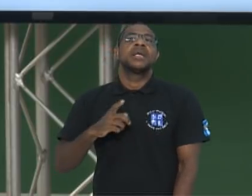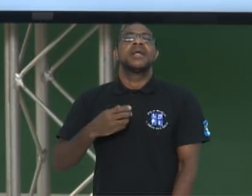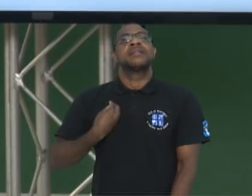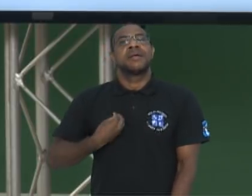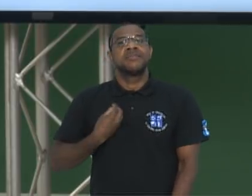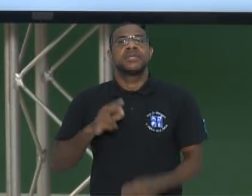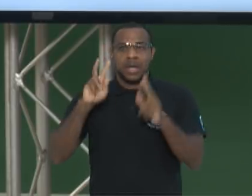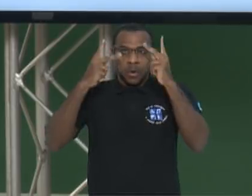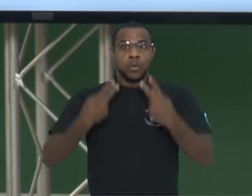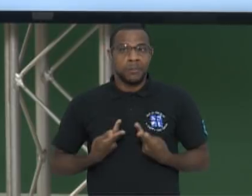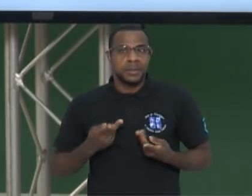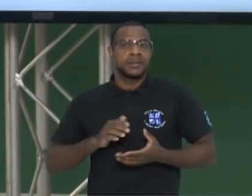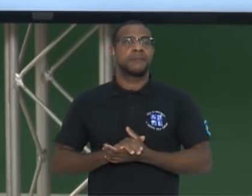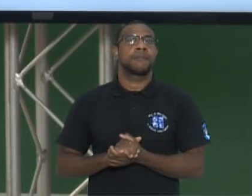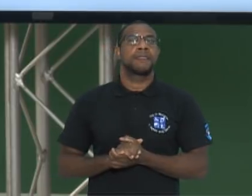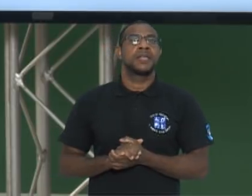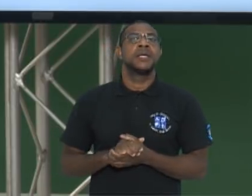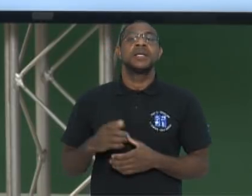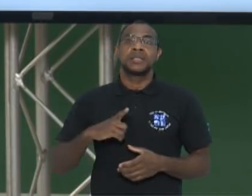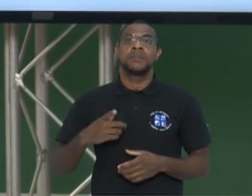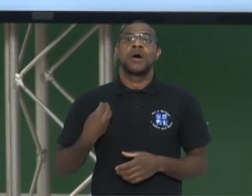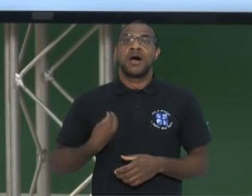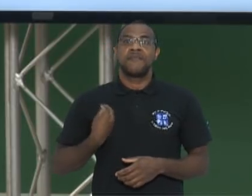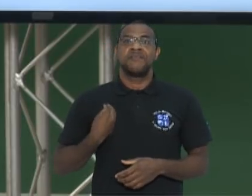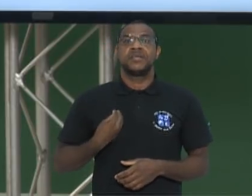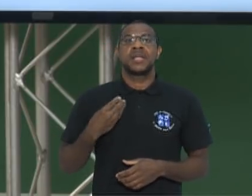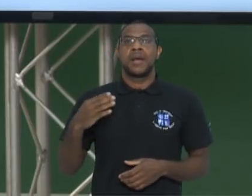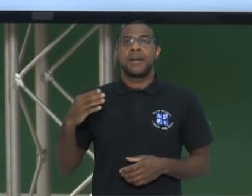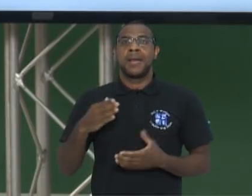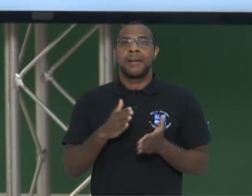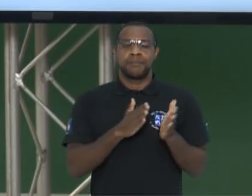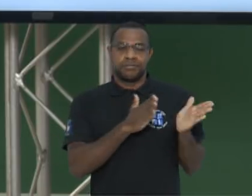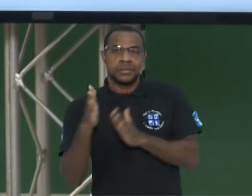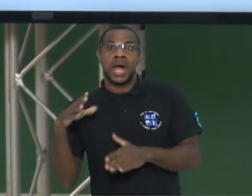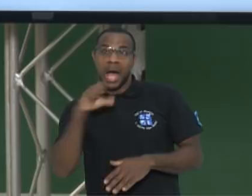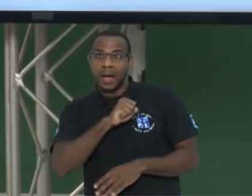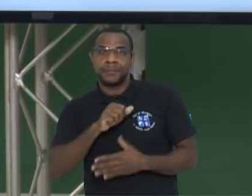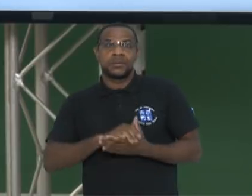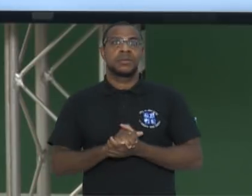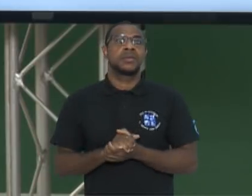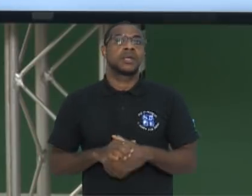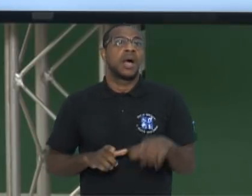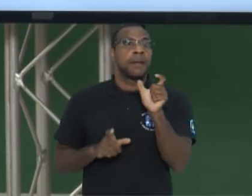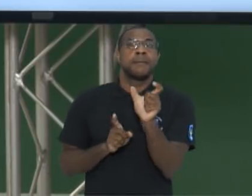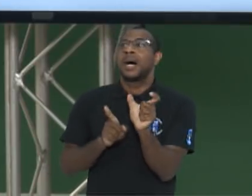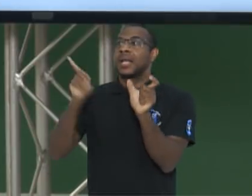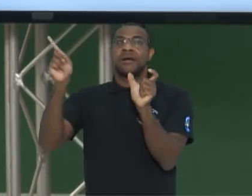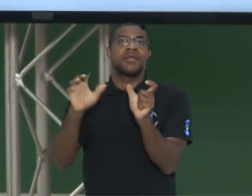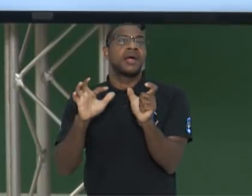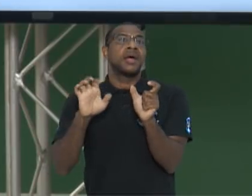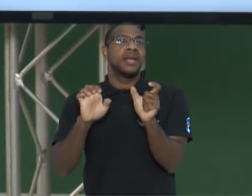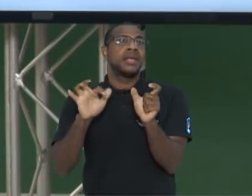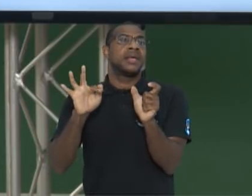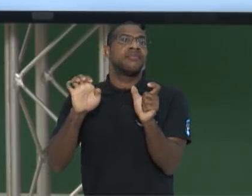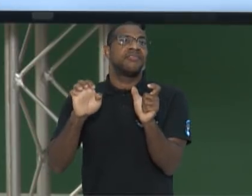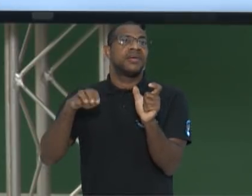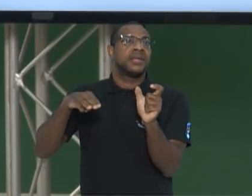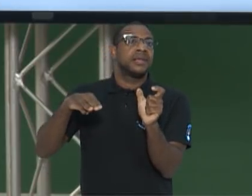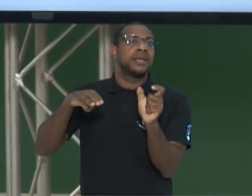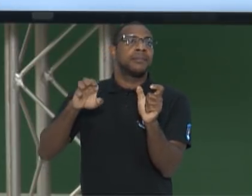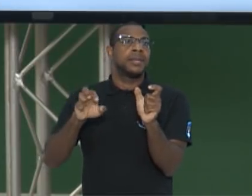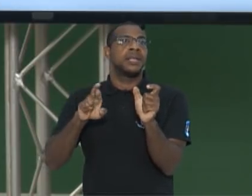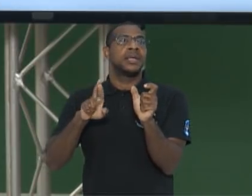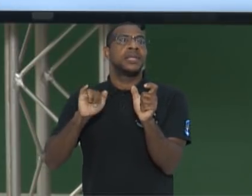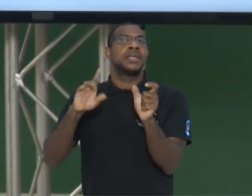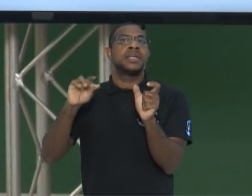muito rápido. Assim como a própria vida é muito efêmera. Então, a efemeridade, ela traz essa ideia da brevidade, né? As